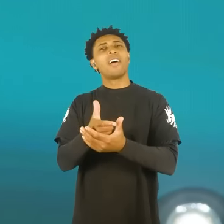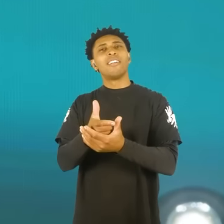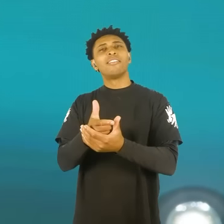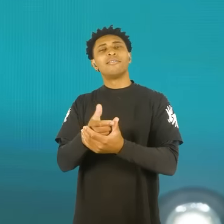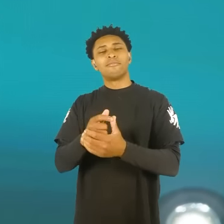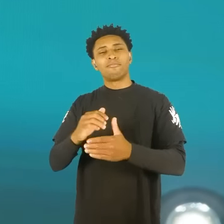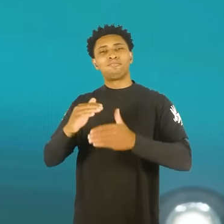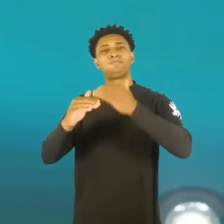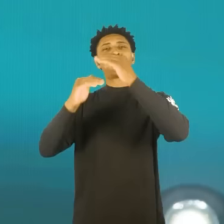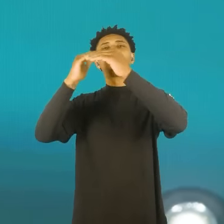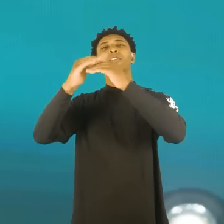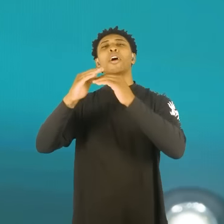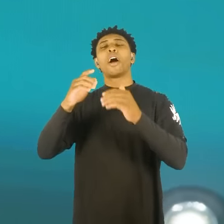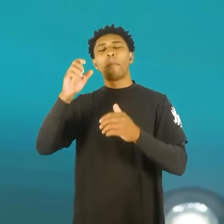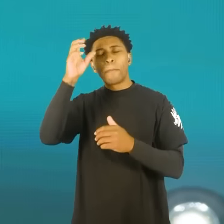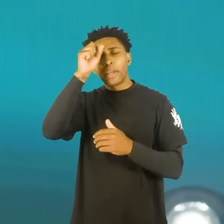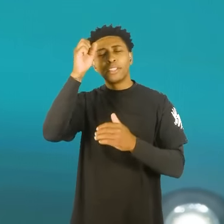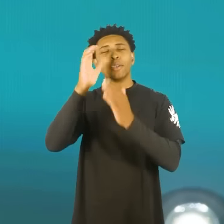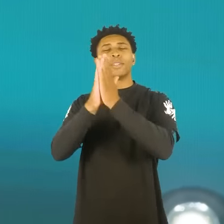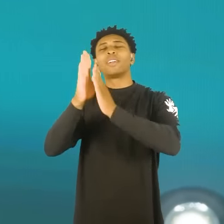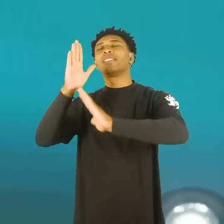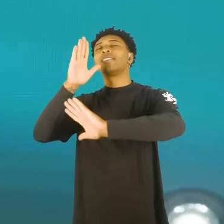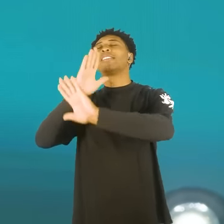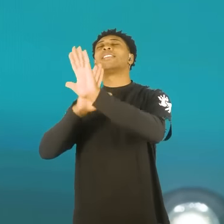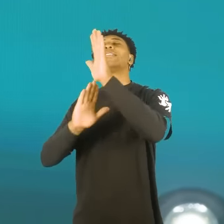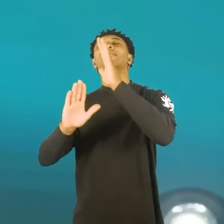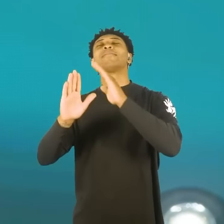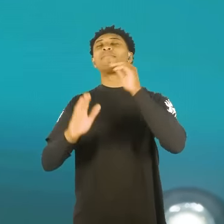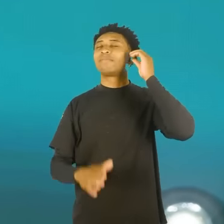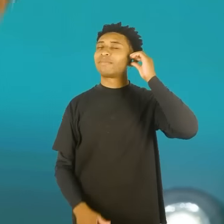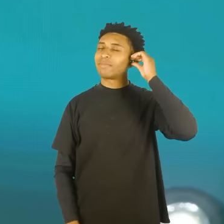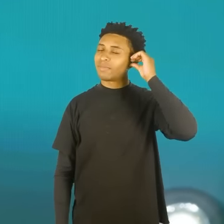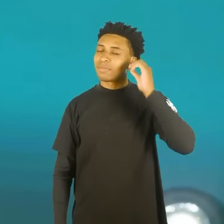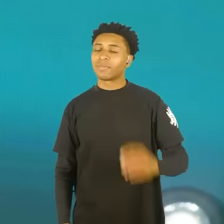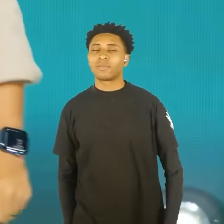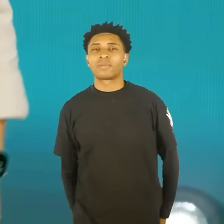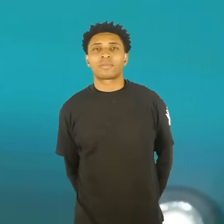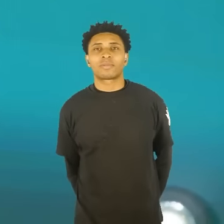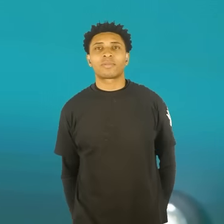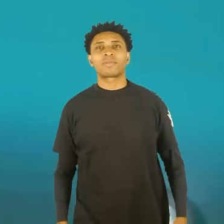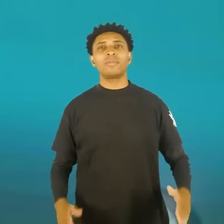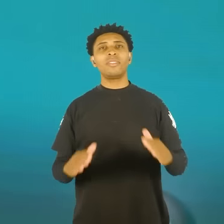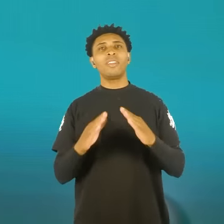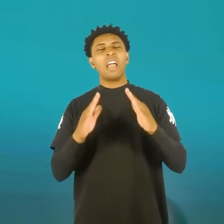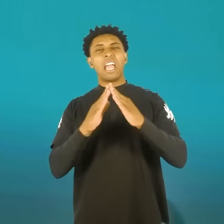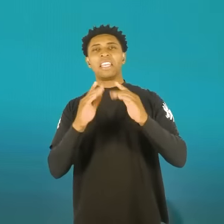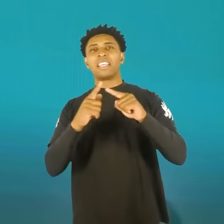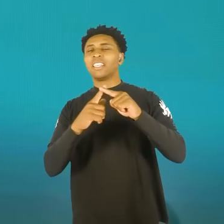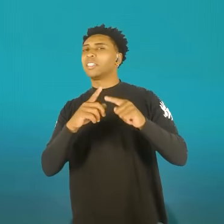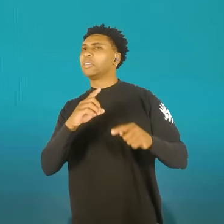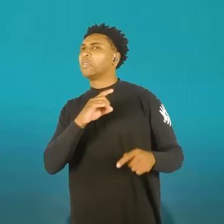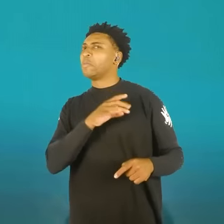igreja que aprendeu o que é adoração. A igreja que aprendeu o que é entregar tudo o que tem. A igreja que não tem medo de